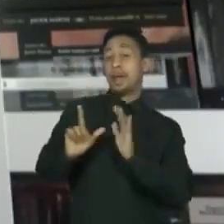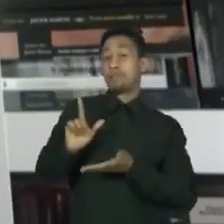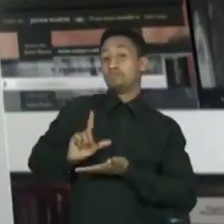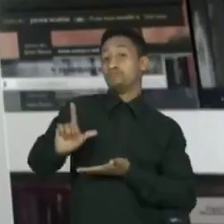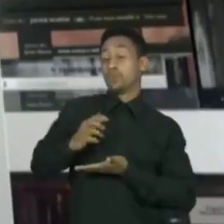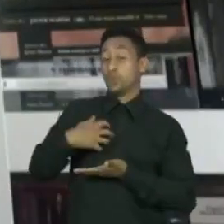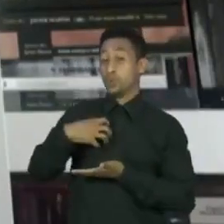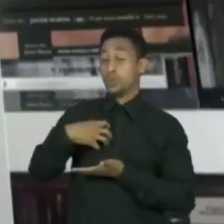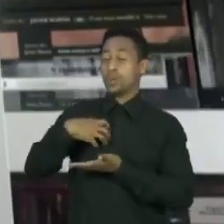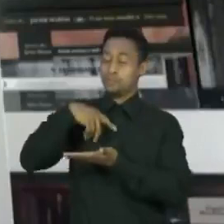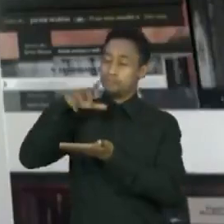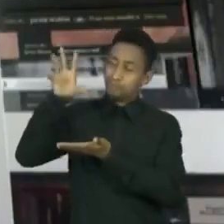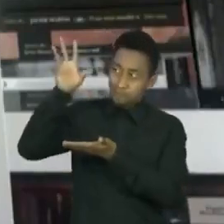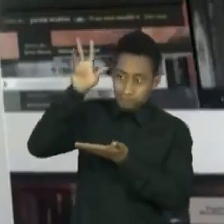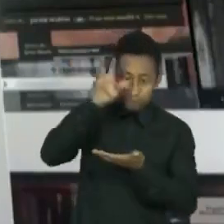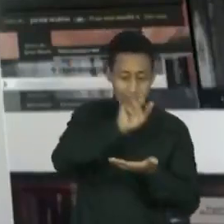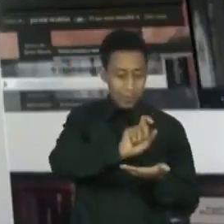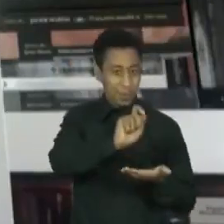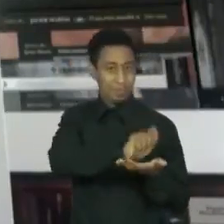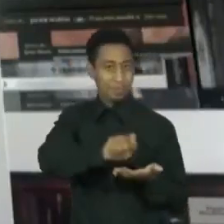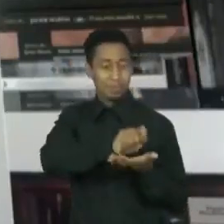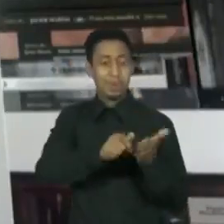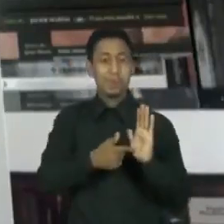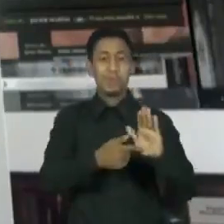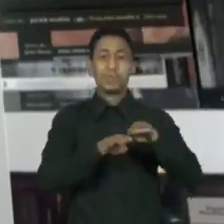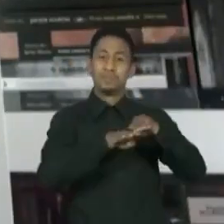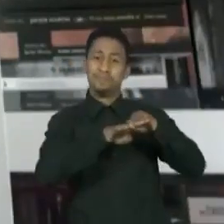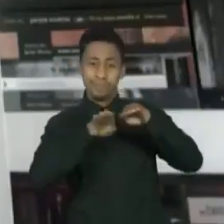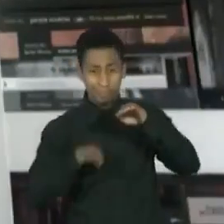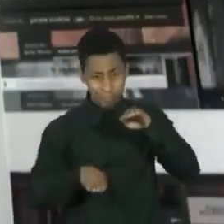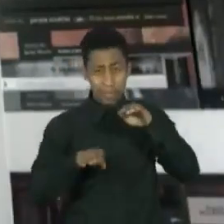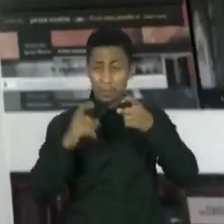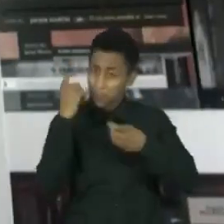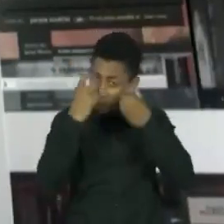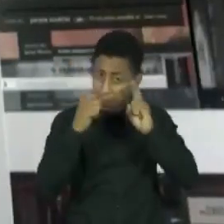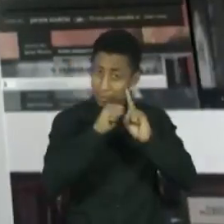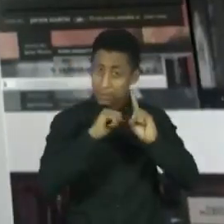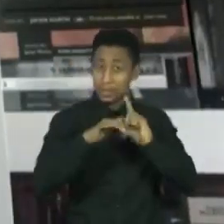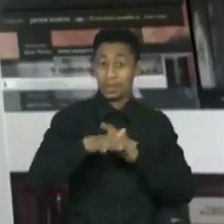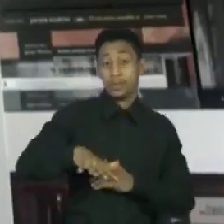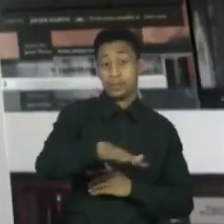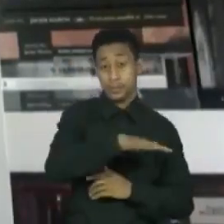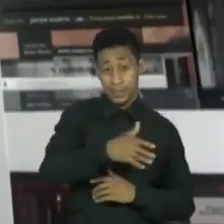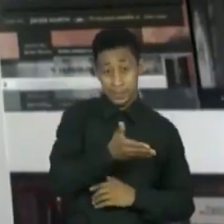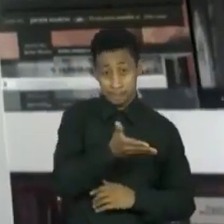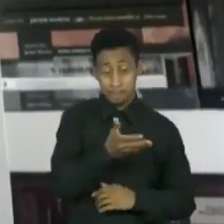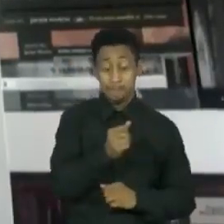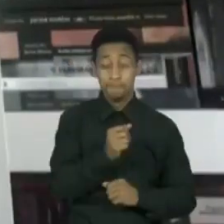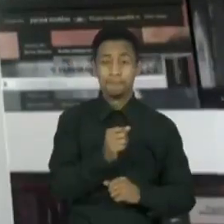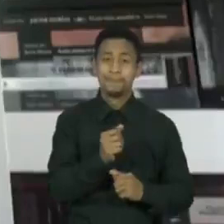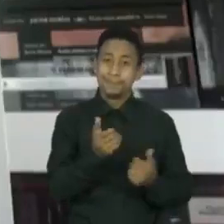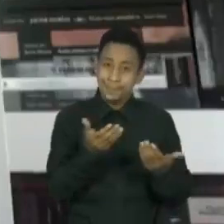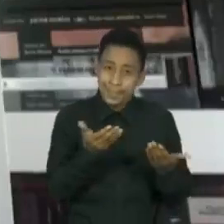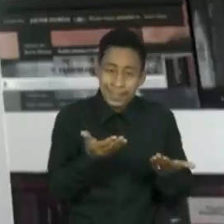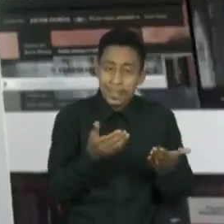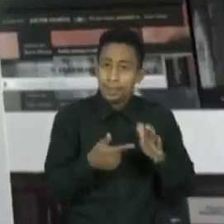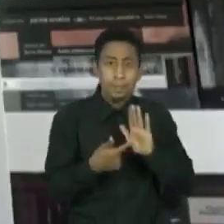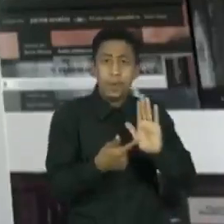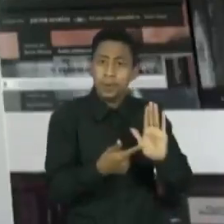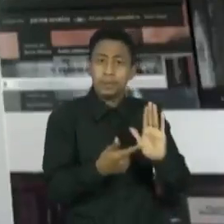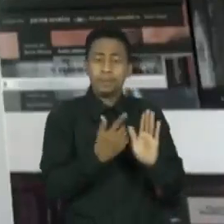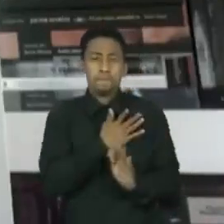de denúncia de desigualdades com alguma preocupação social. Ou seja, havia o